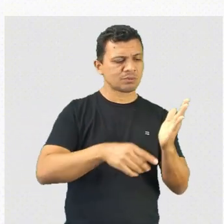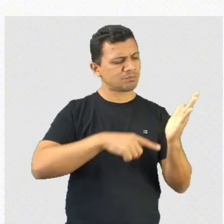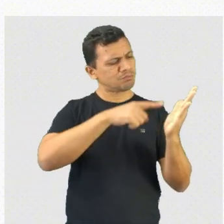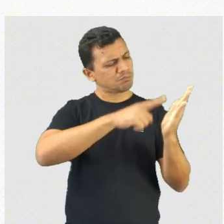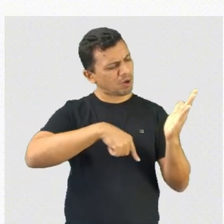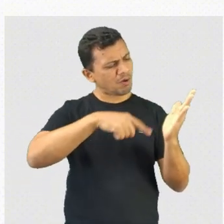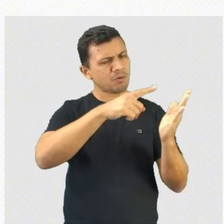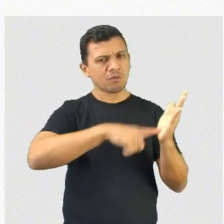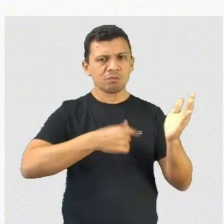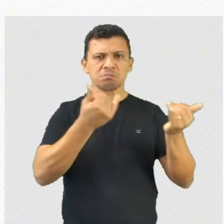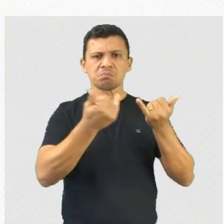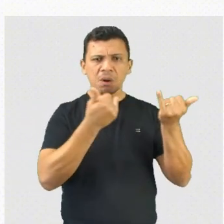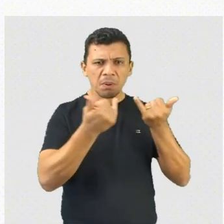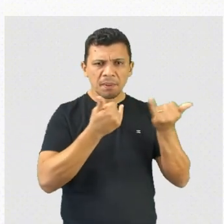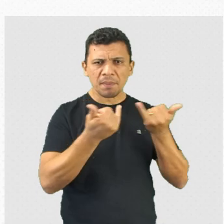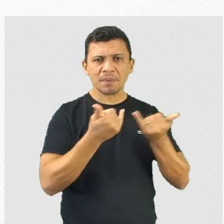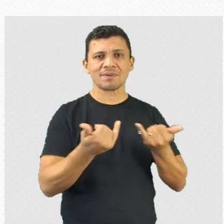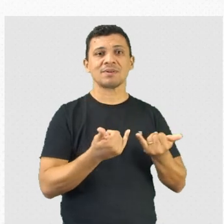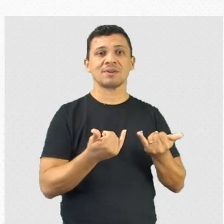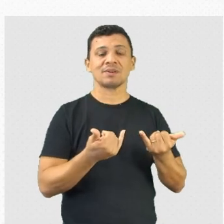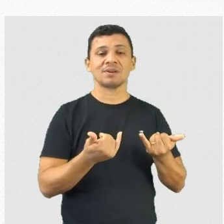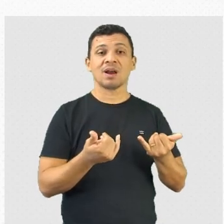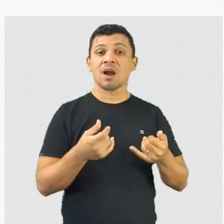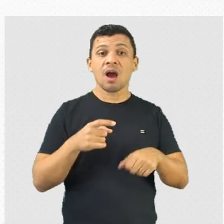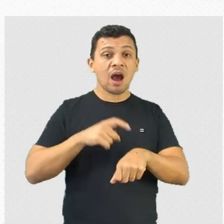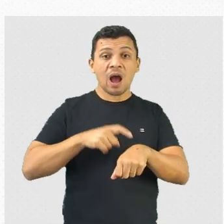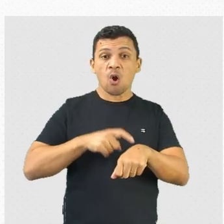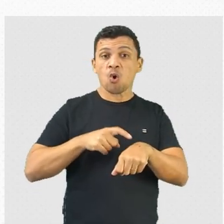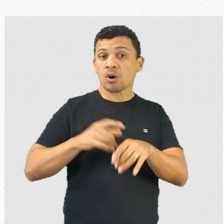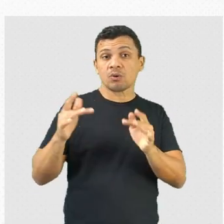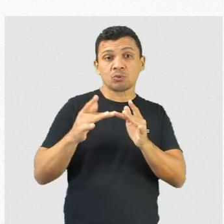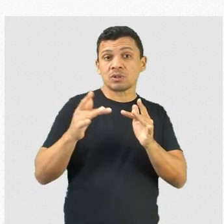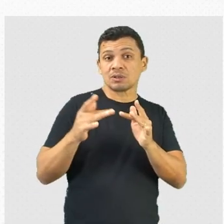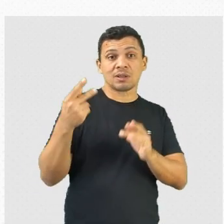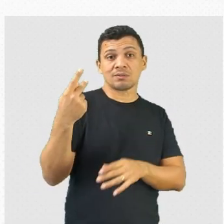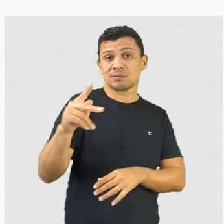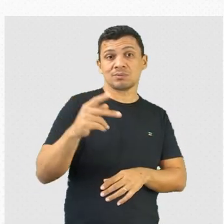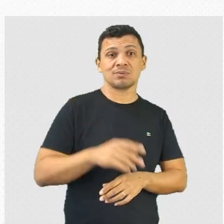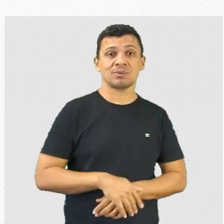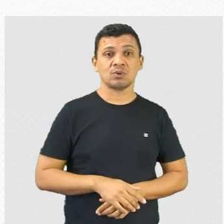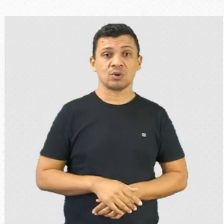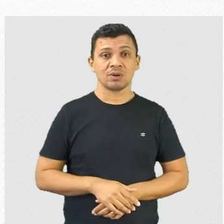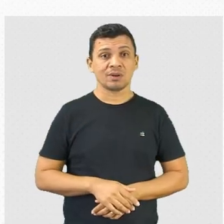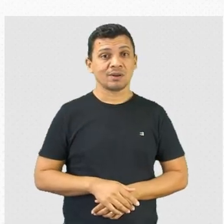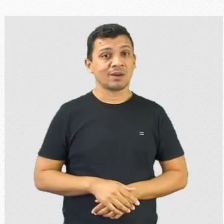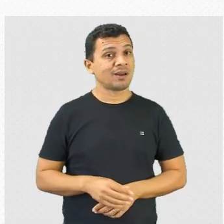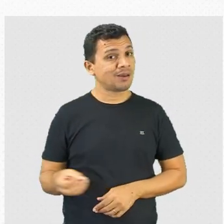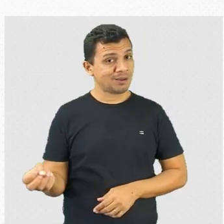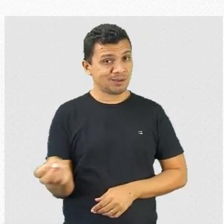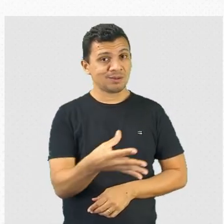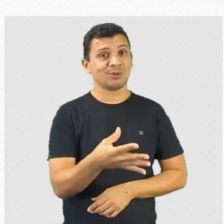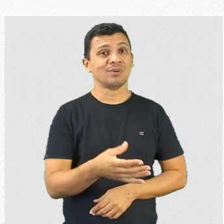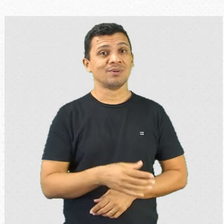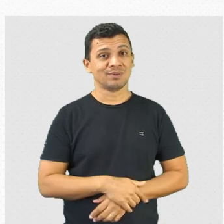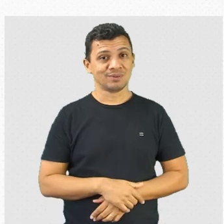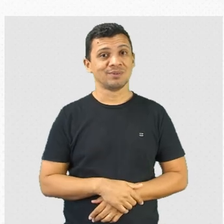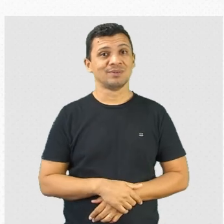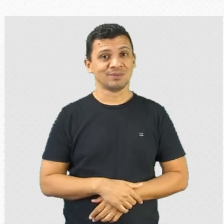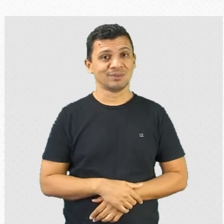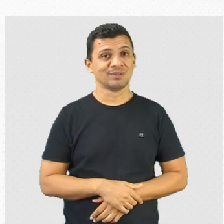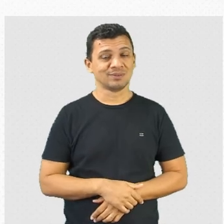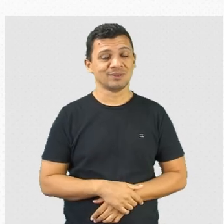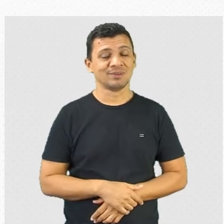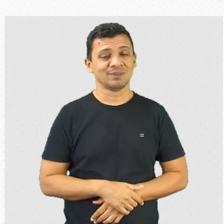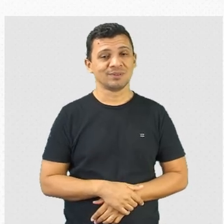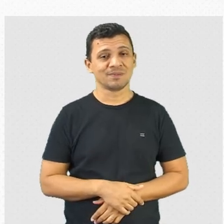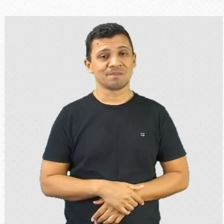uma outra enxurrada de notícia a hora que você estiver conectado. Isso tudo, pessoal, é muito novo. Isso tudo é muito